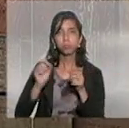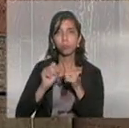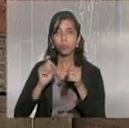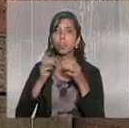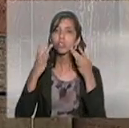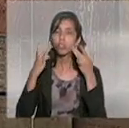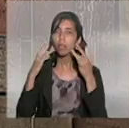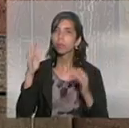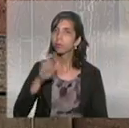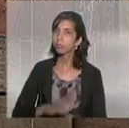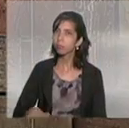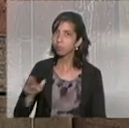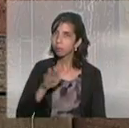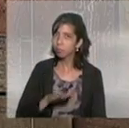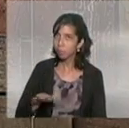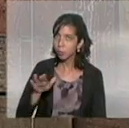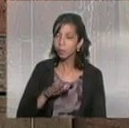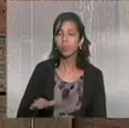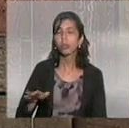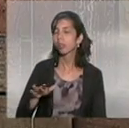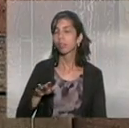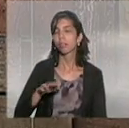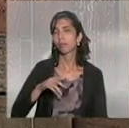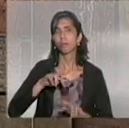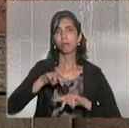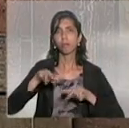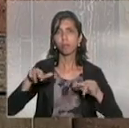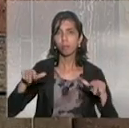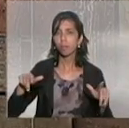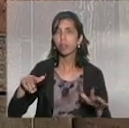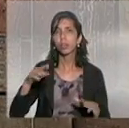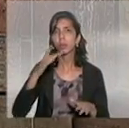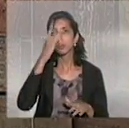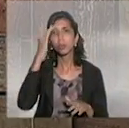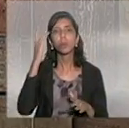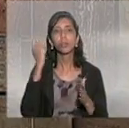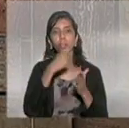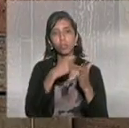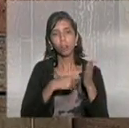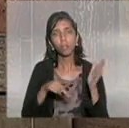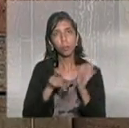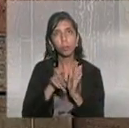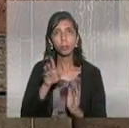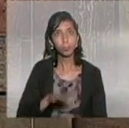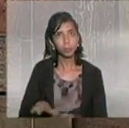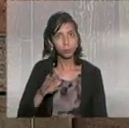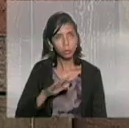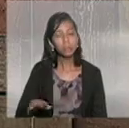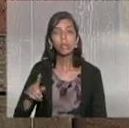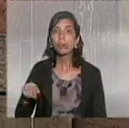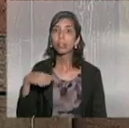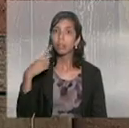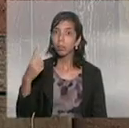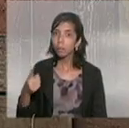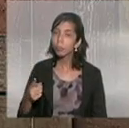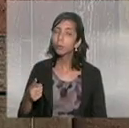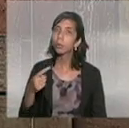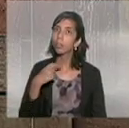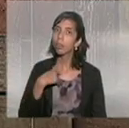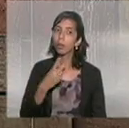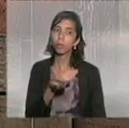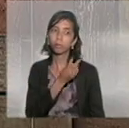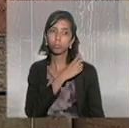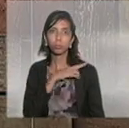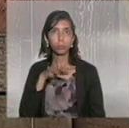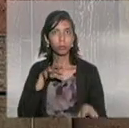espetáculos infantis, Maria Clara Machado, enfim, autores de teatro infantil. E aí depois, quando eu terminei